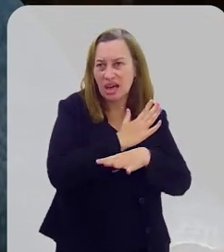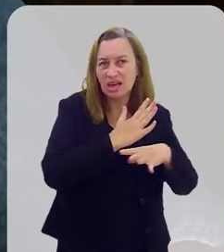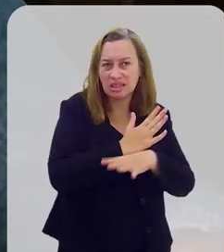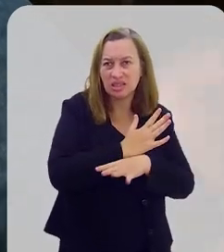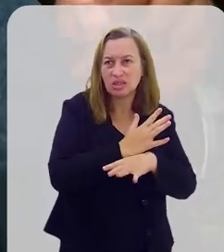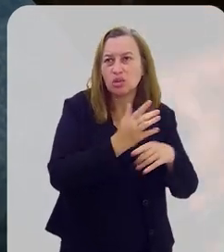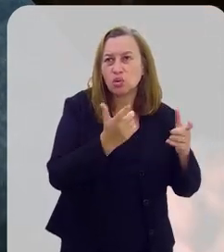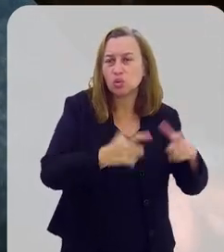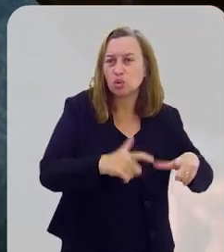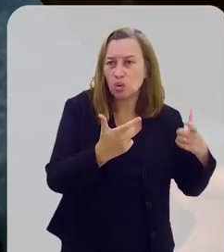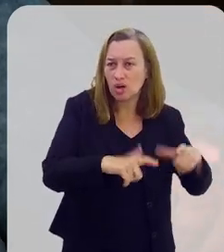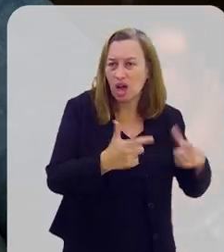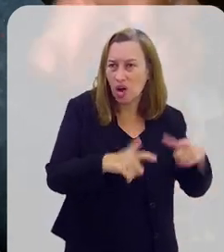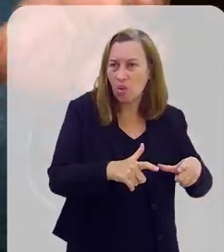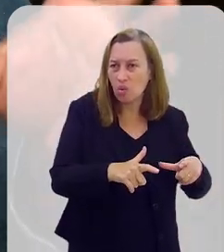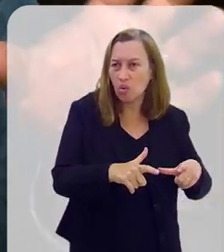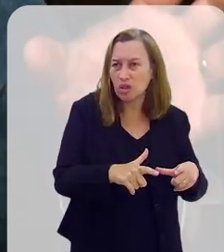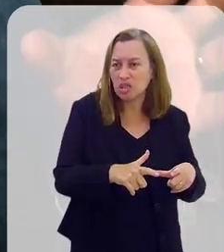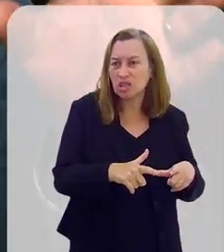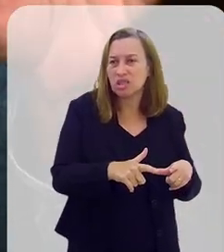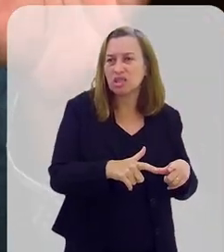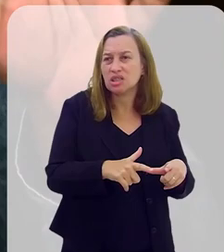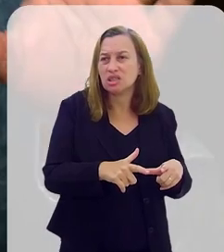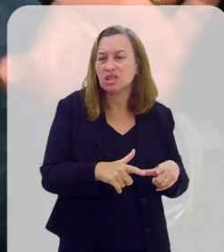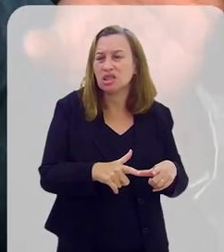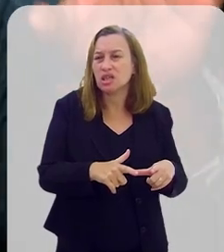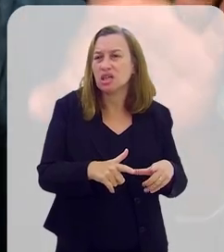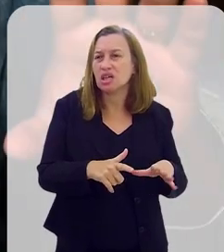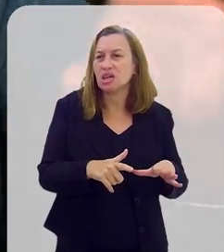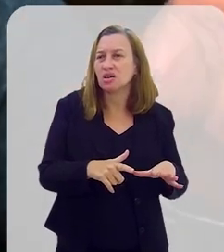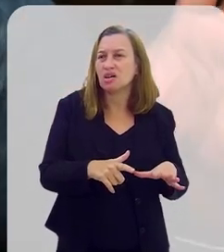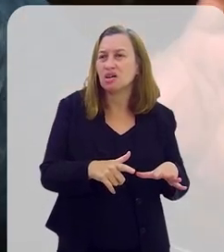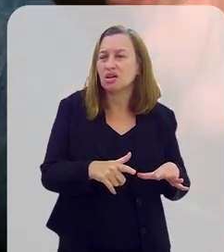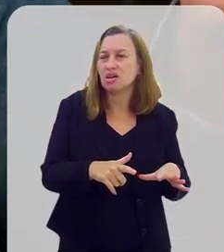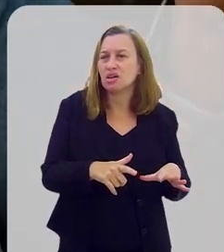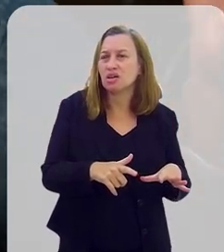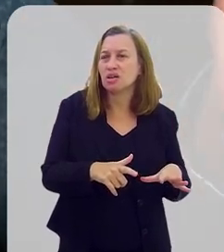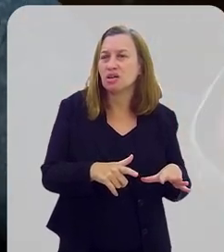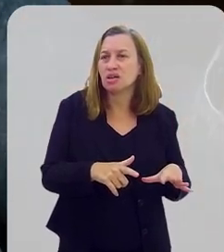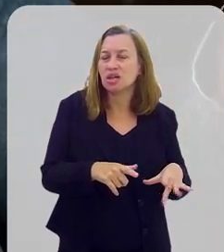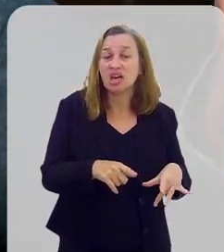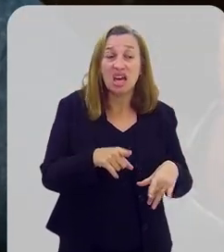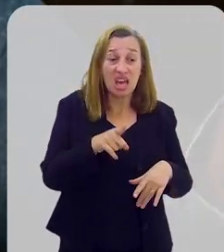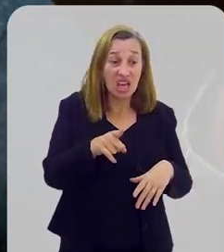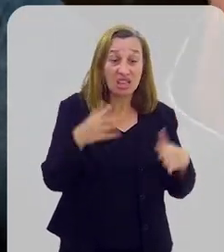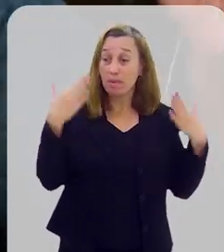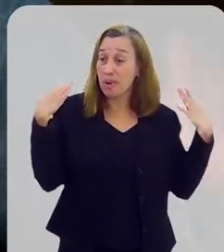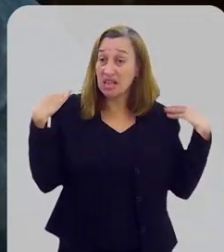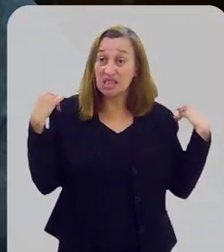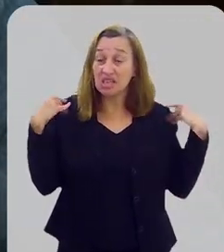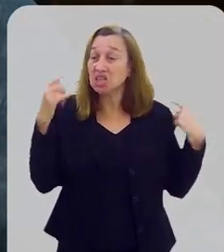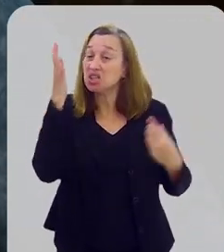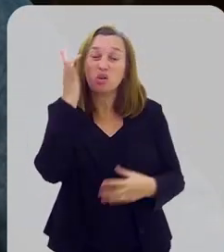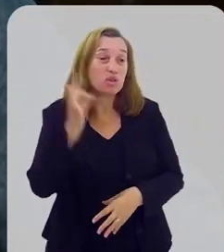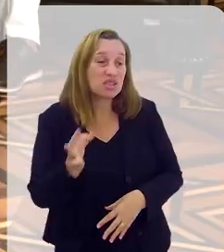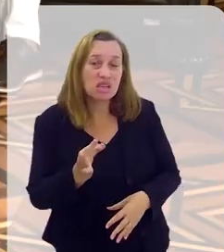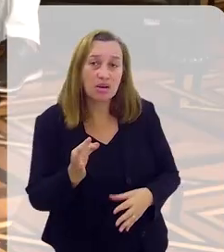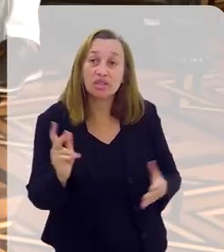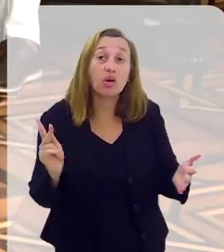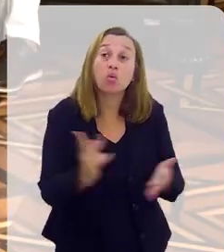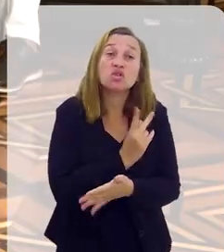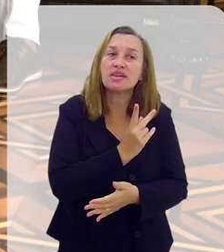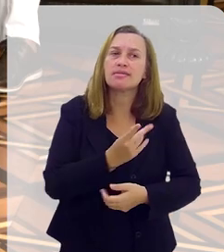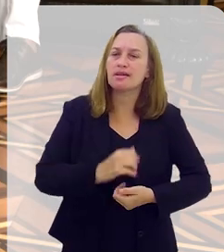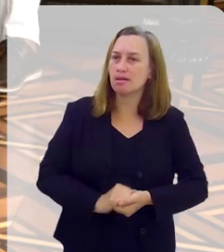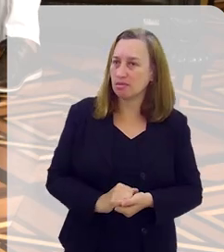exatamente no local olha e eles é como se eles tivessem falando assim I lá tá aqui a passeio nem sabe o que que vai acontecer nem sabe o que